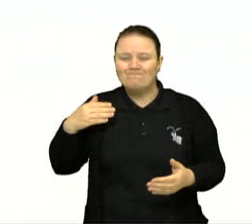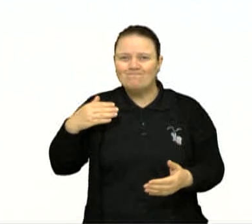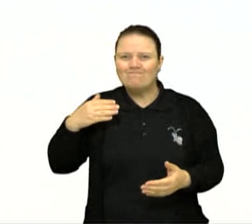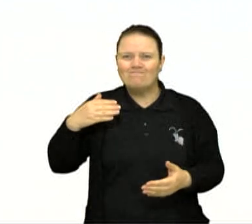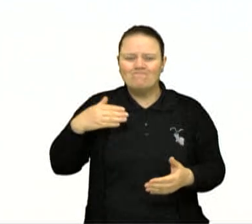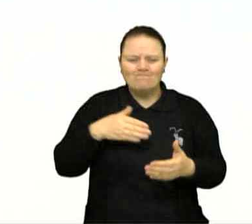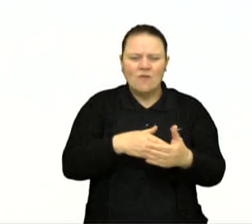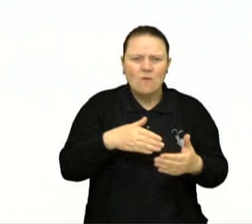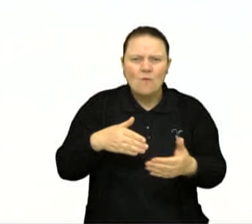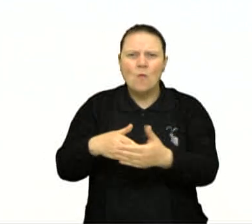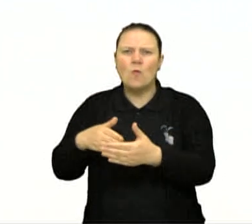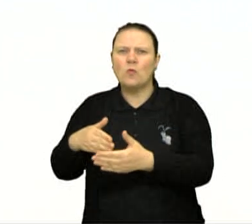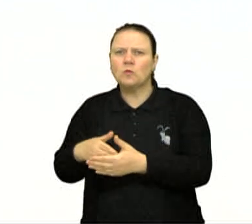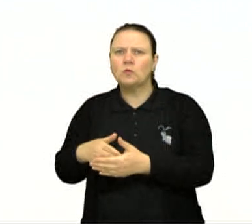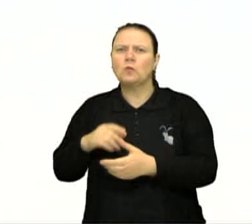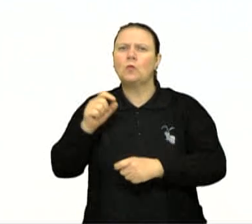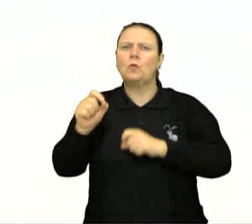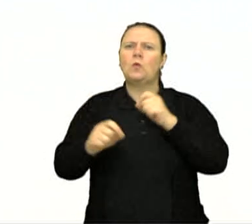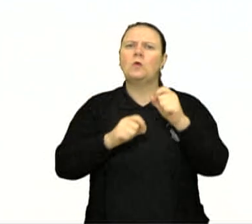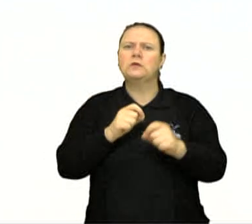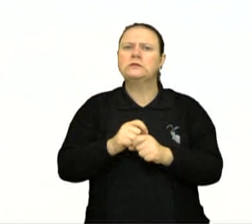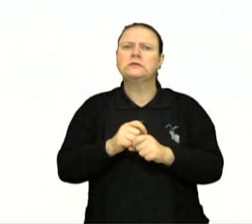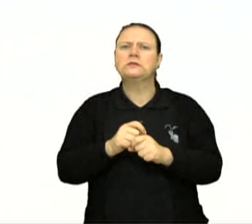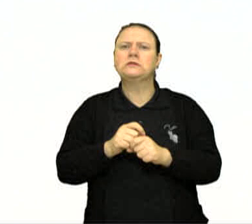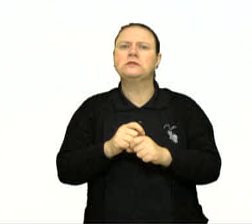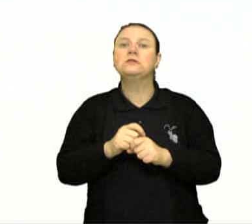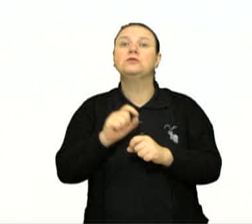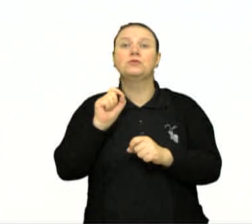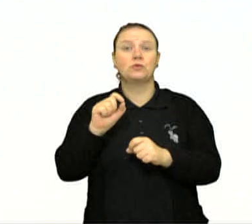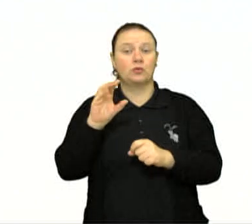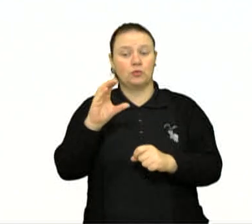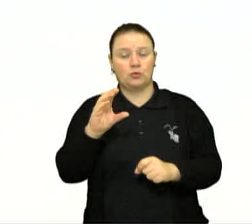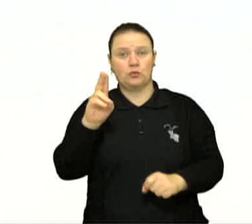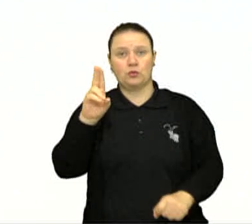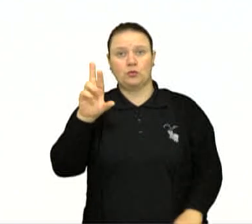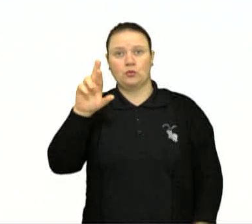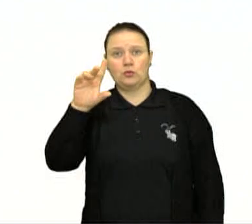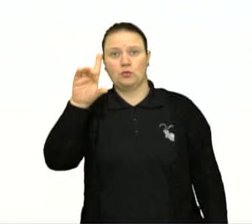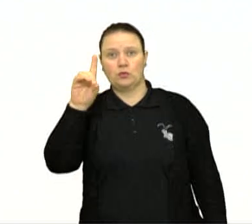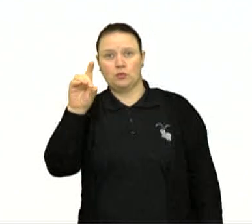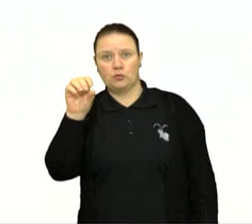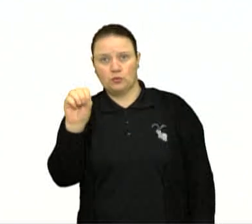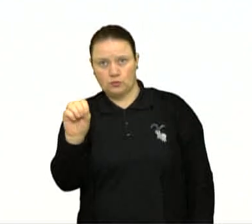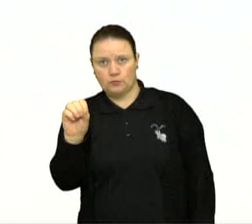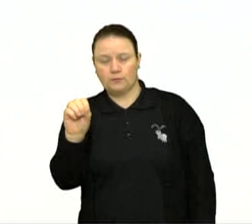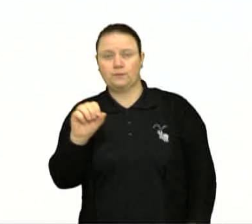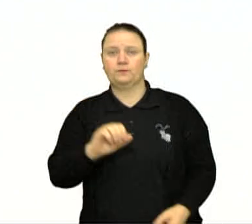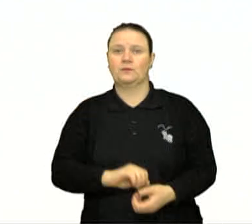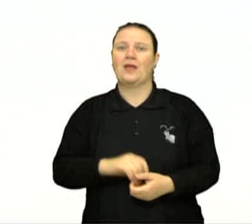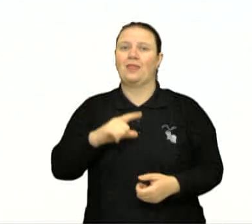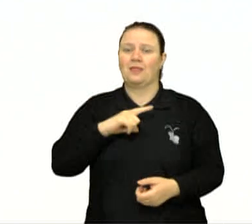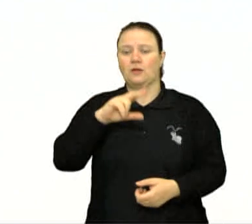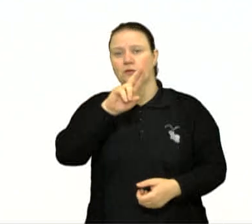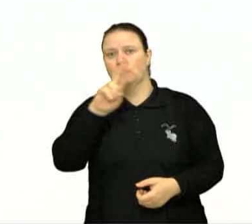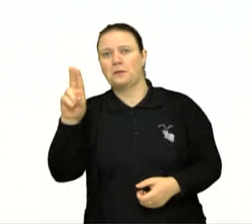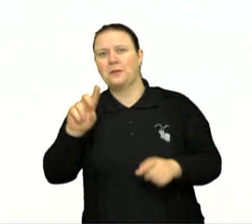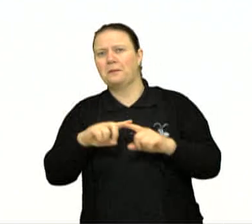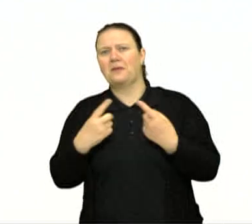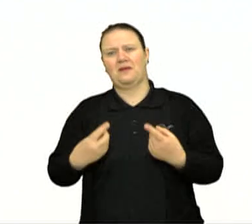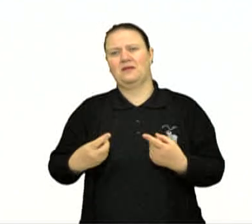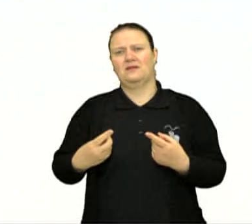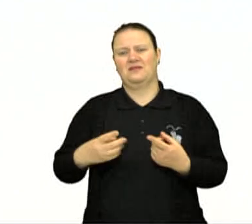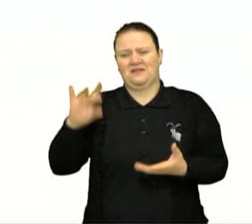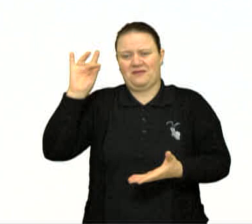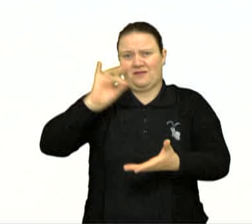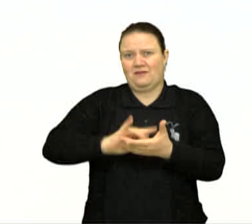sistemática aceitação das fronteiras desse país chamado Kurdistão, que efetivamente possui um nome, mas não existe. Então,